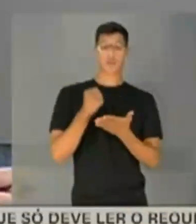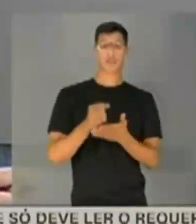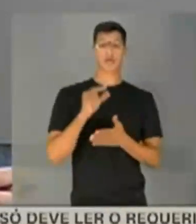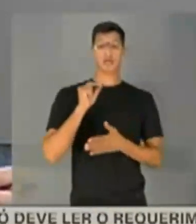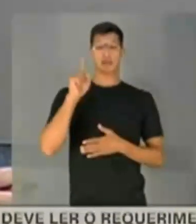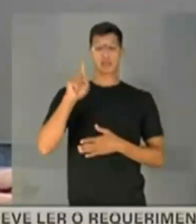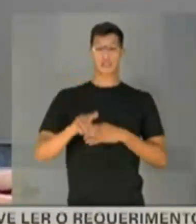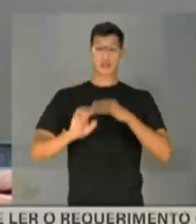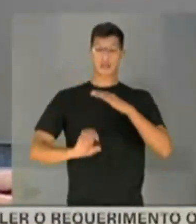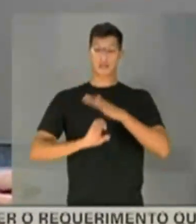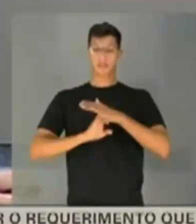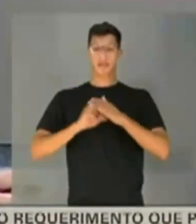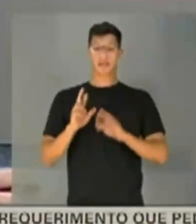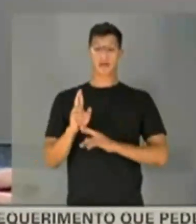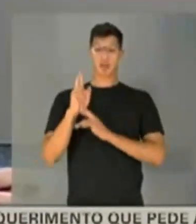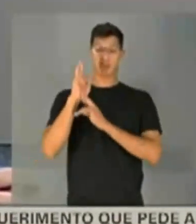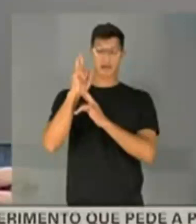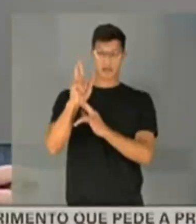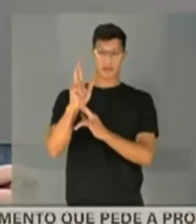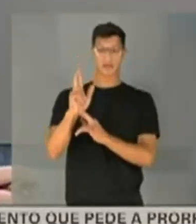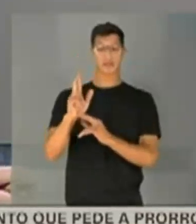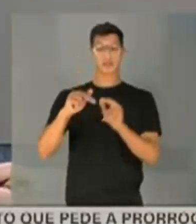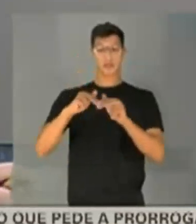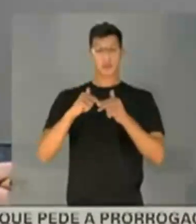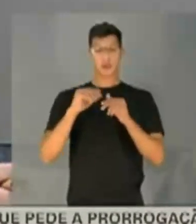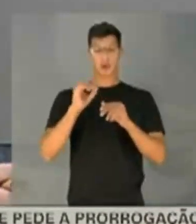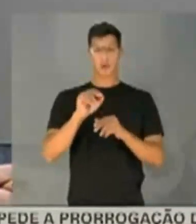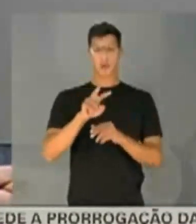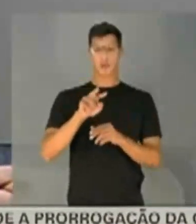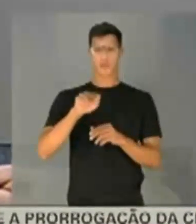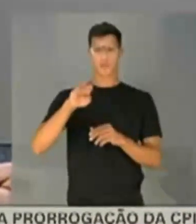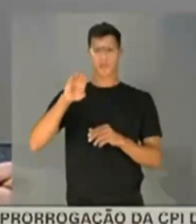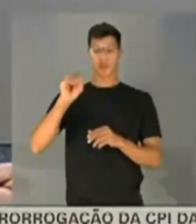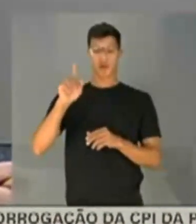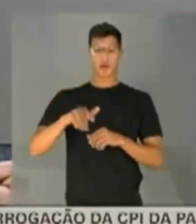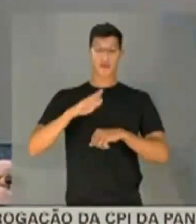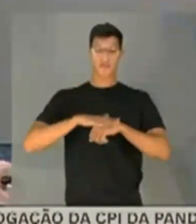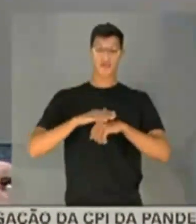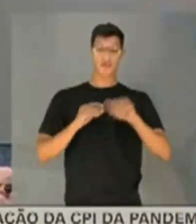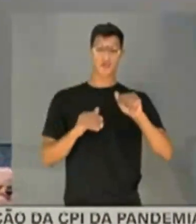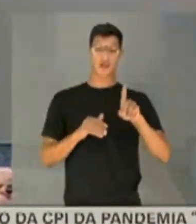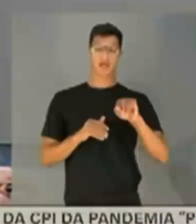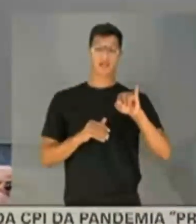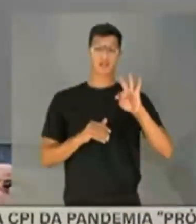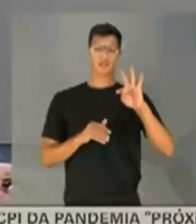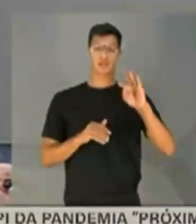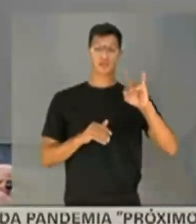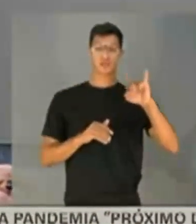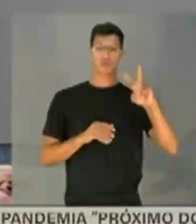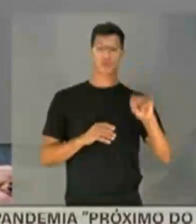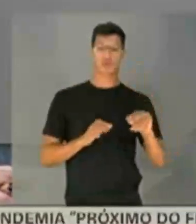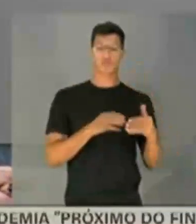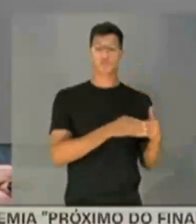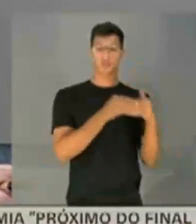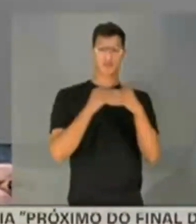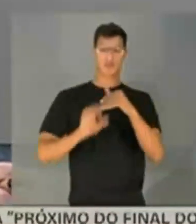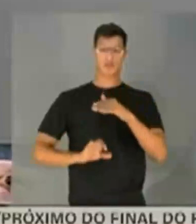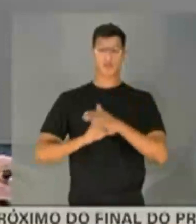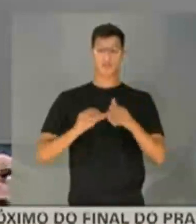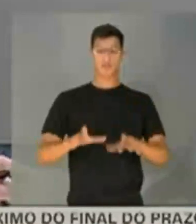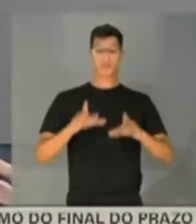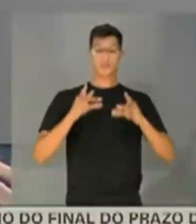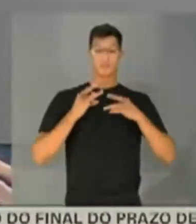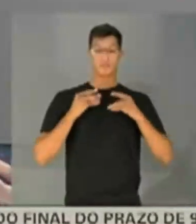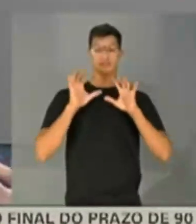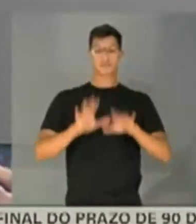que essa empresa o representa, por óbvio, ao final, seria feito um aditivo, traz essa empresa para dentro do contrato para poder receber